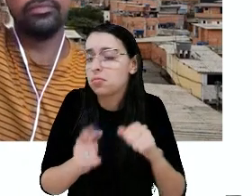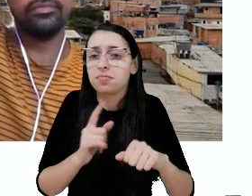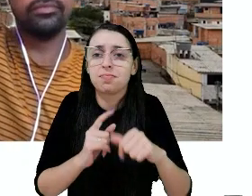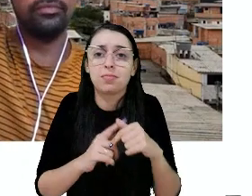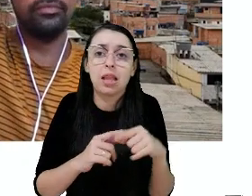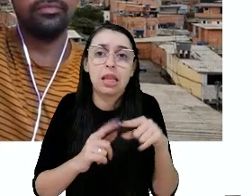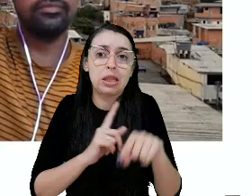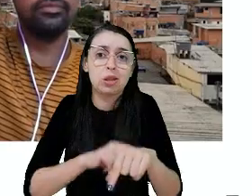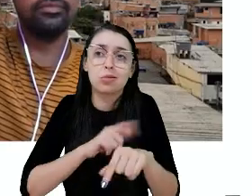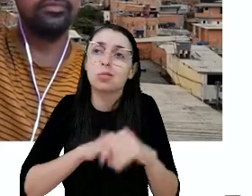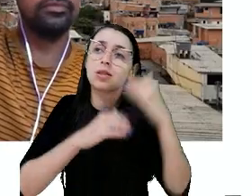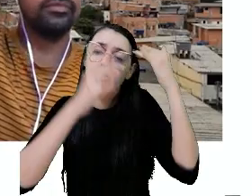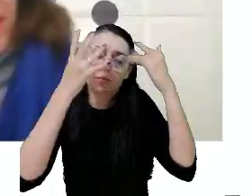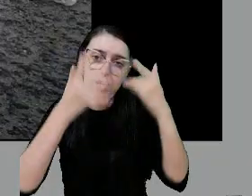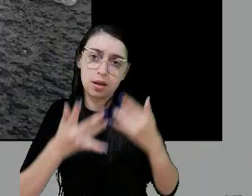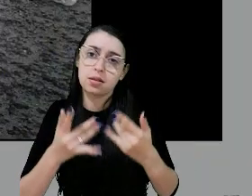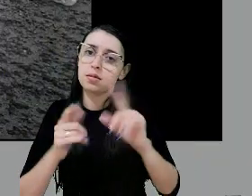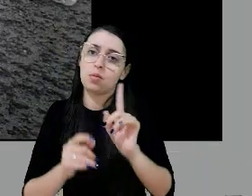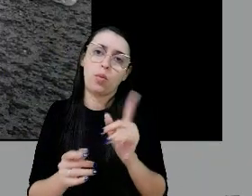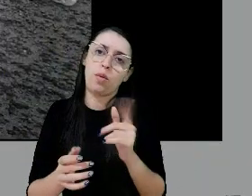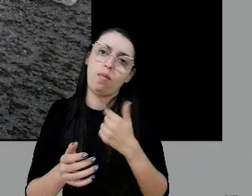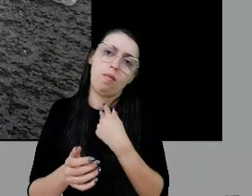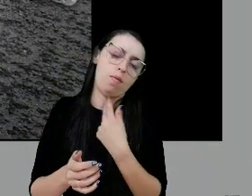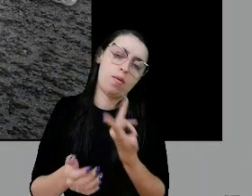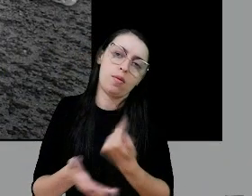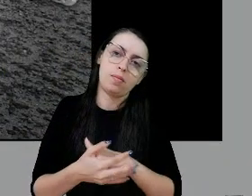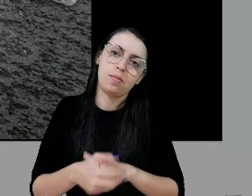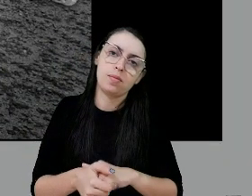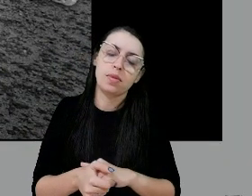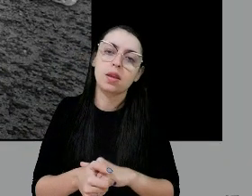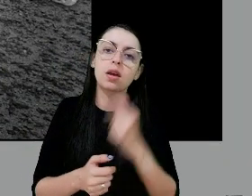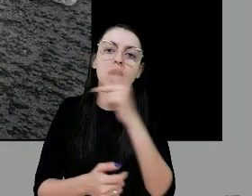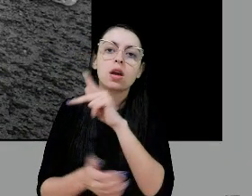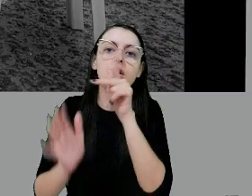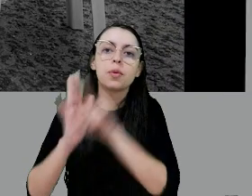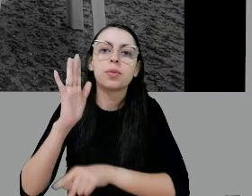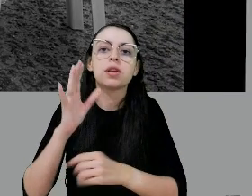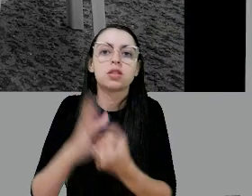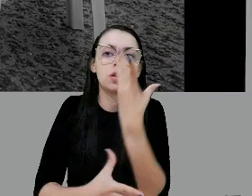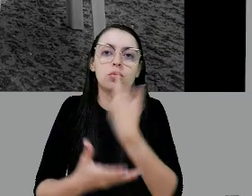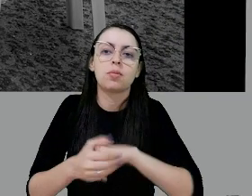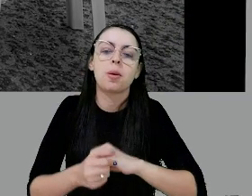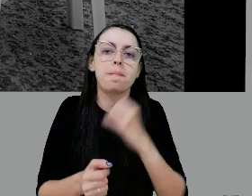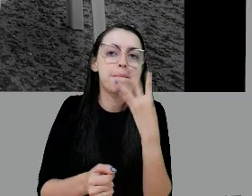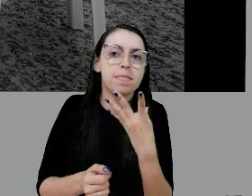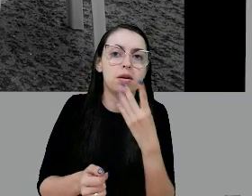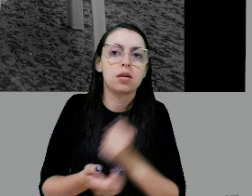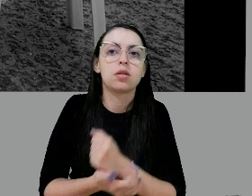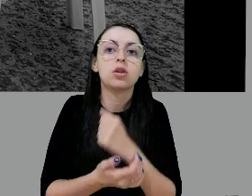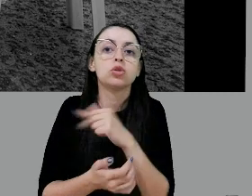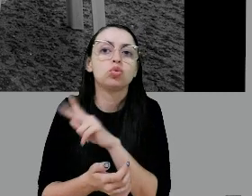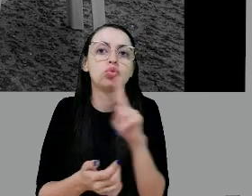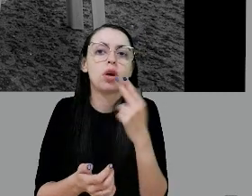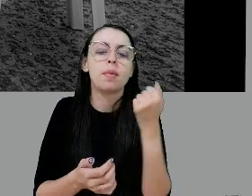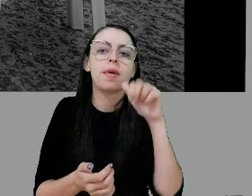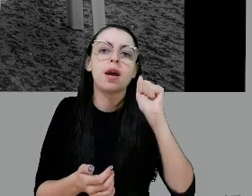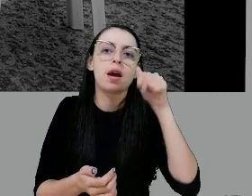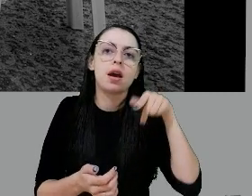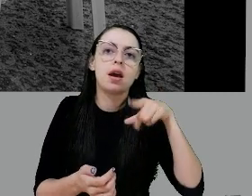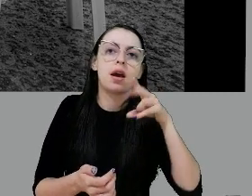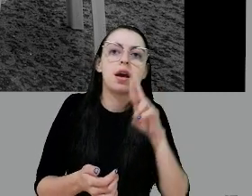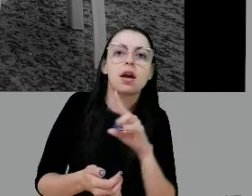para discorrer sobre isso. Esse projeto apareceu. Bem, meu nome é André Arruda, obrigado